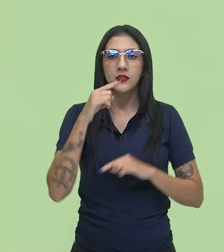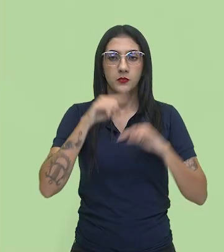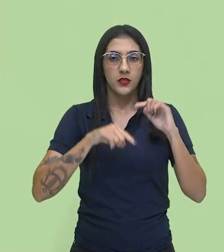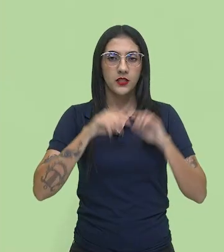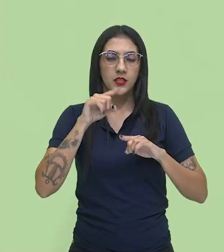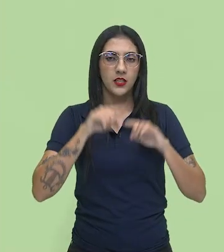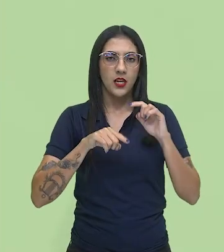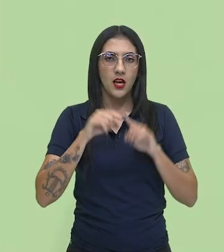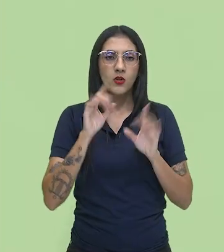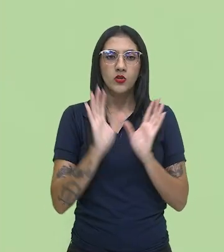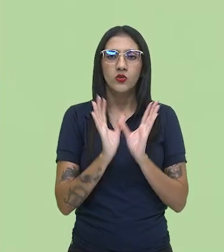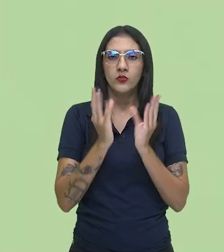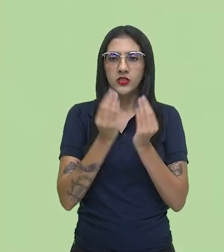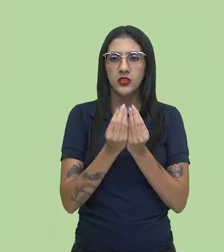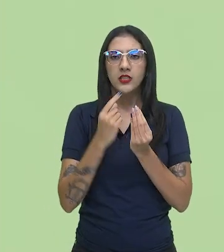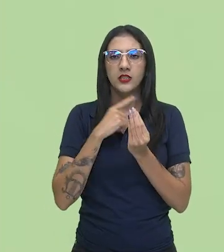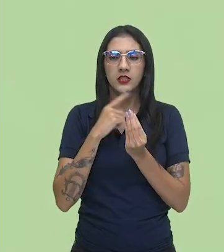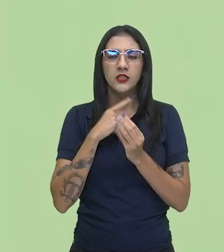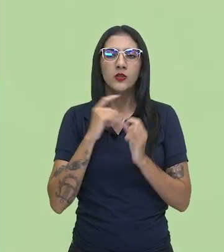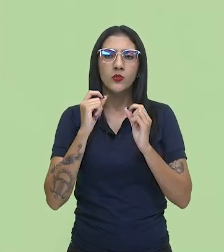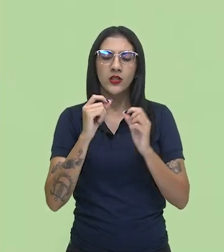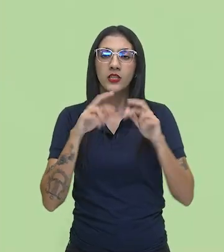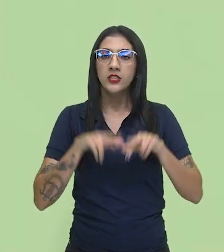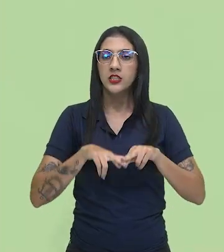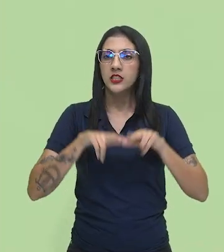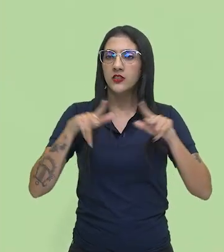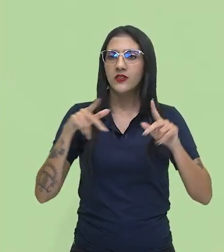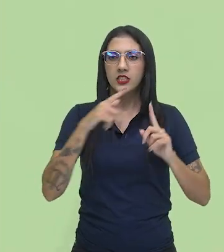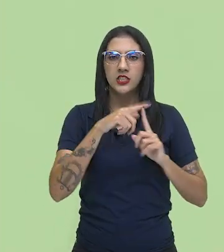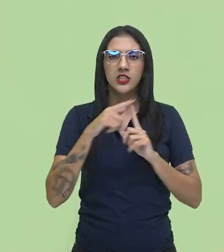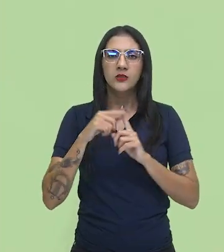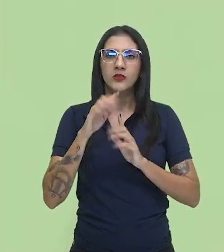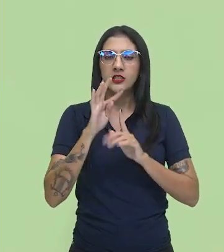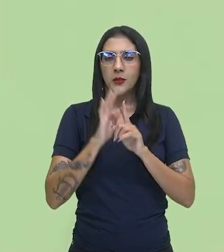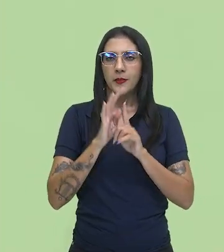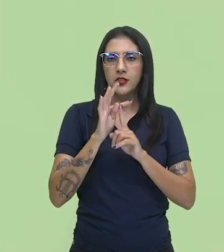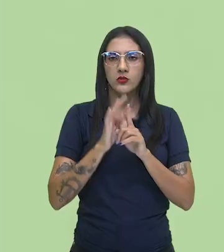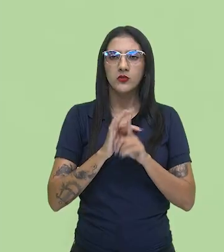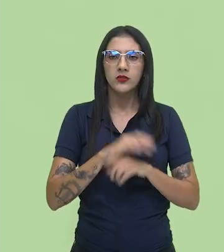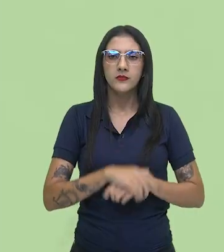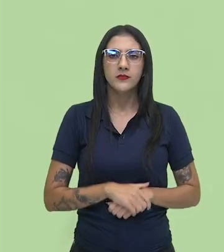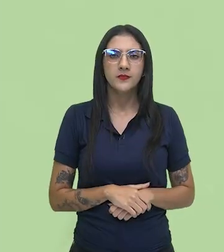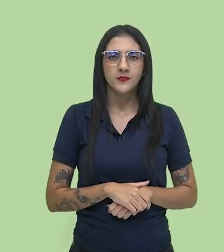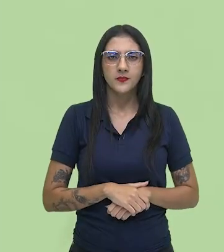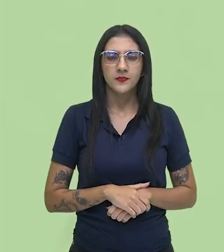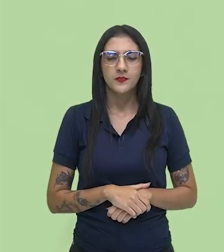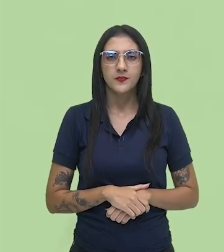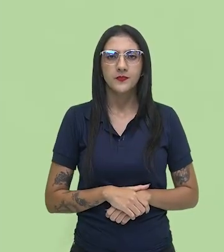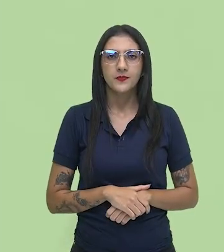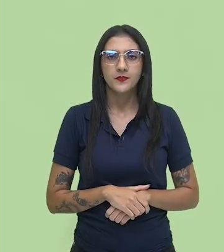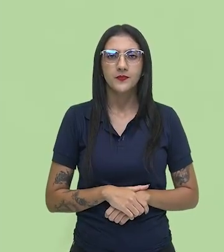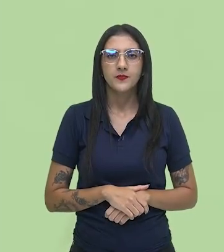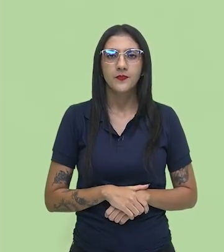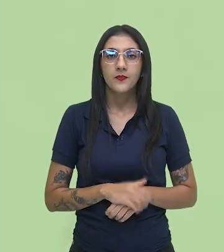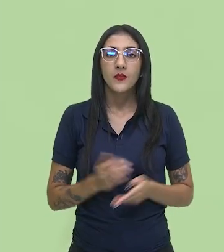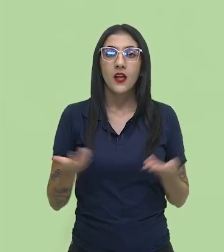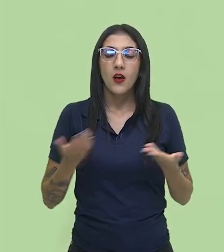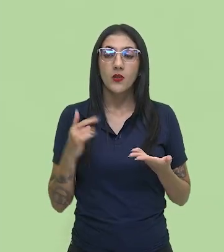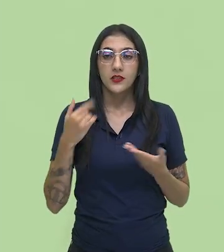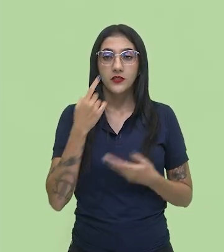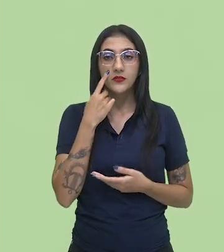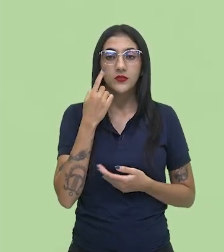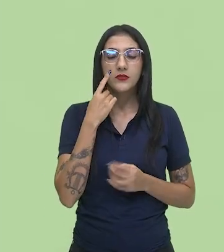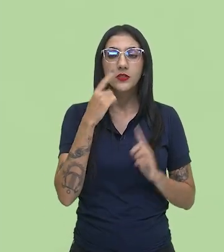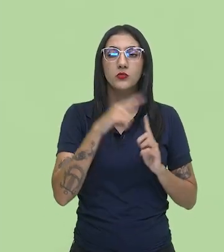são retirados a partir da diferença dos pontos de ebulição. Agora vamos ver as técnicas utilizadas para